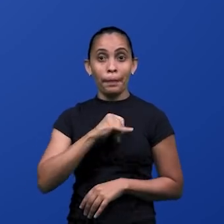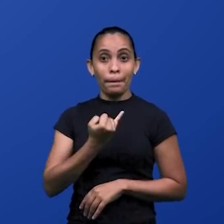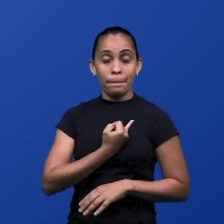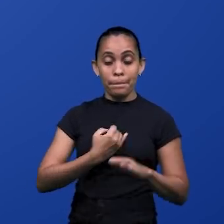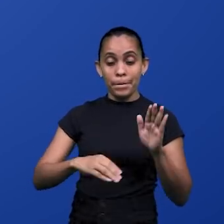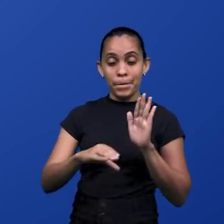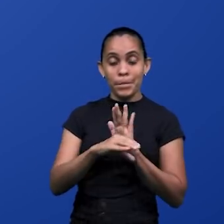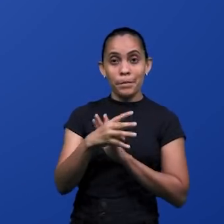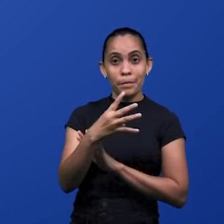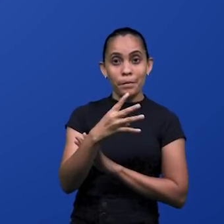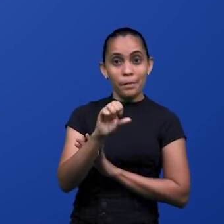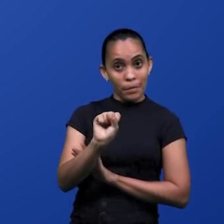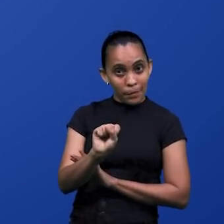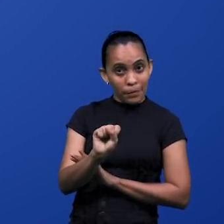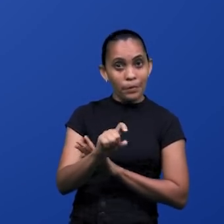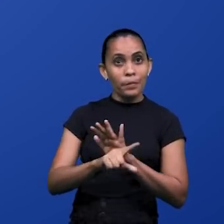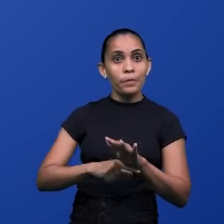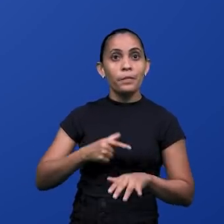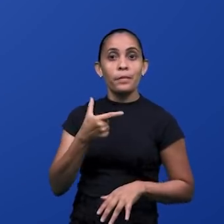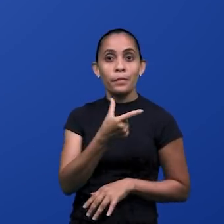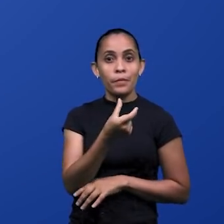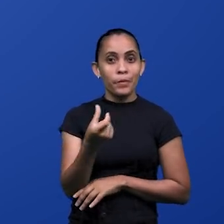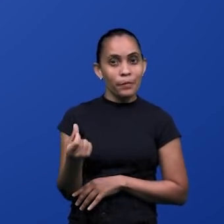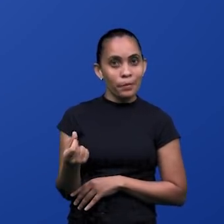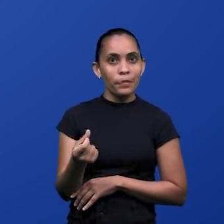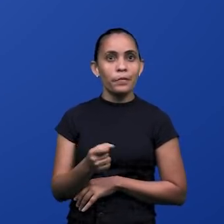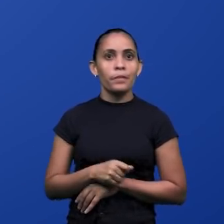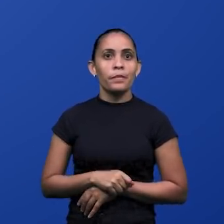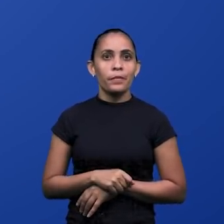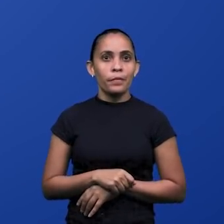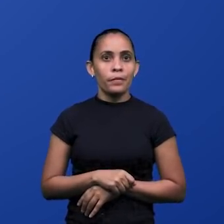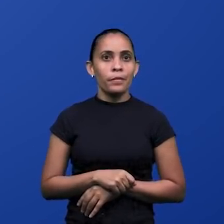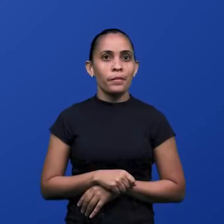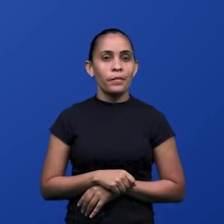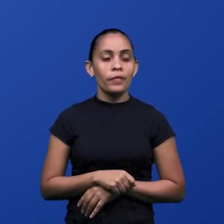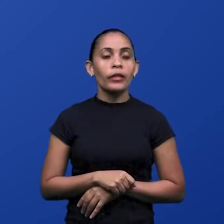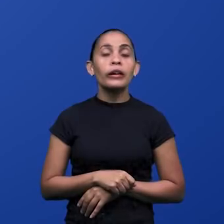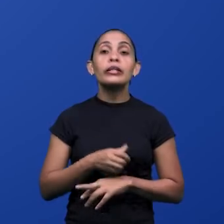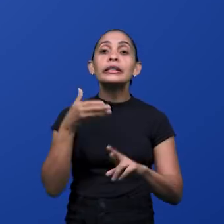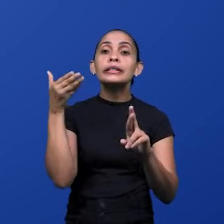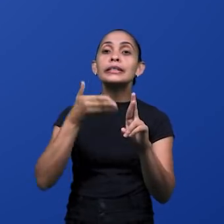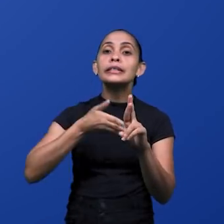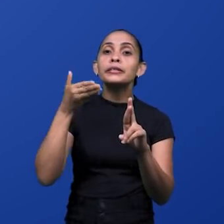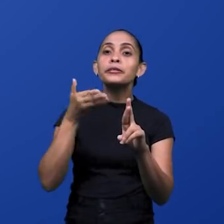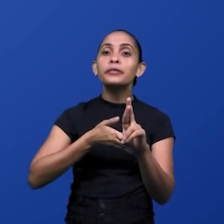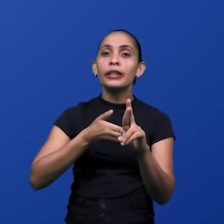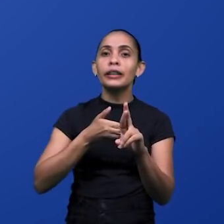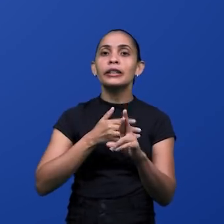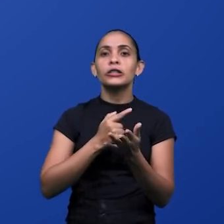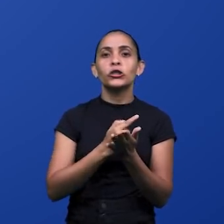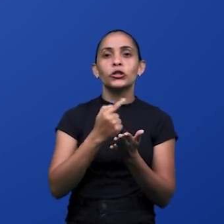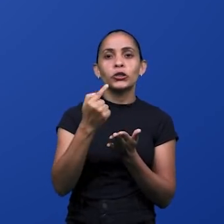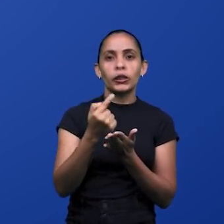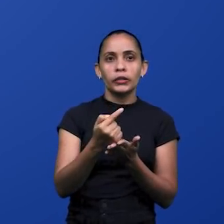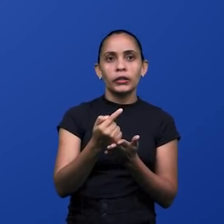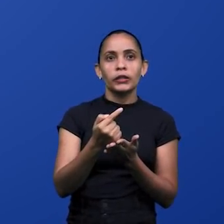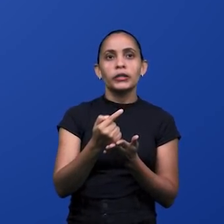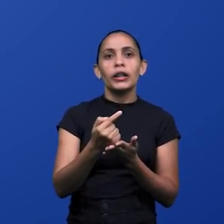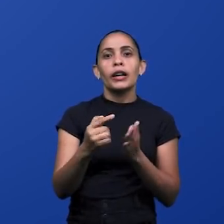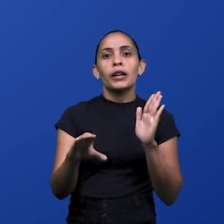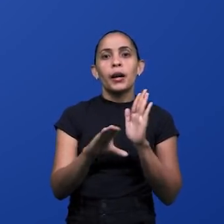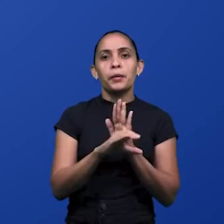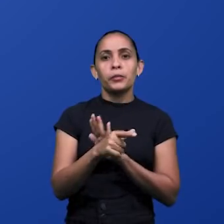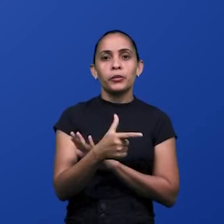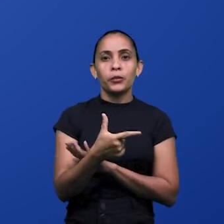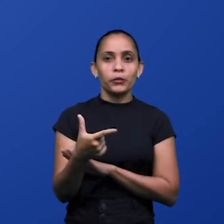de João, capítulo 8, verso 56, faz a referência a Gênesis,